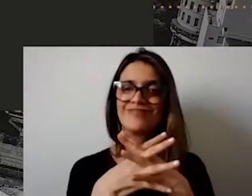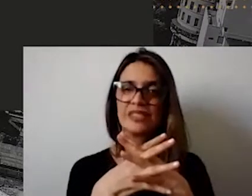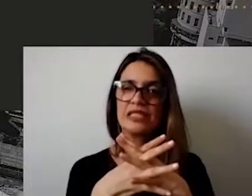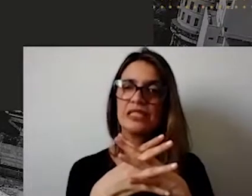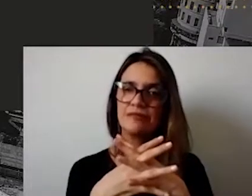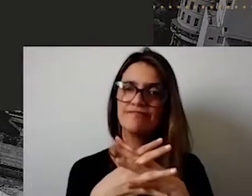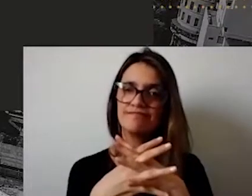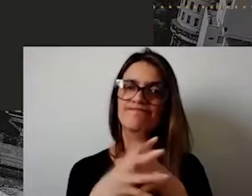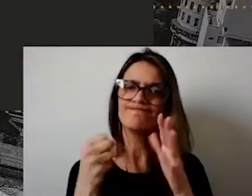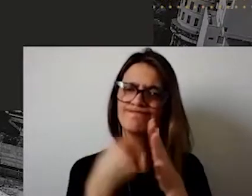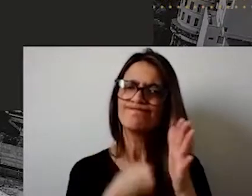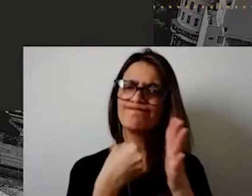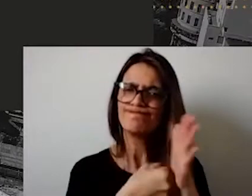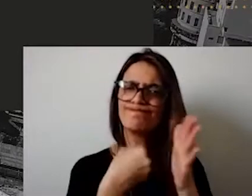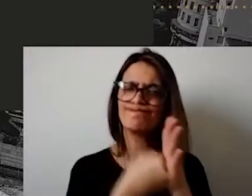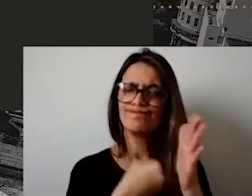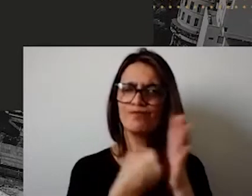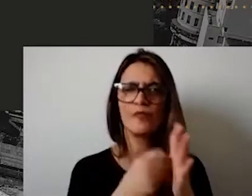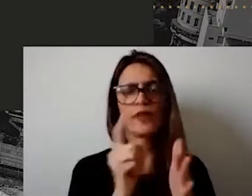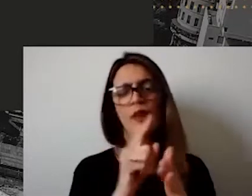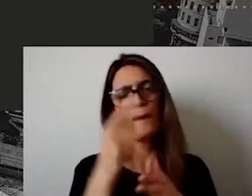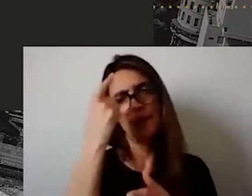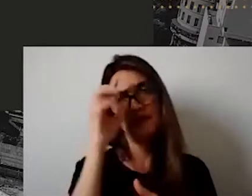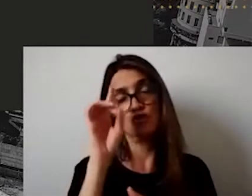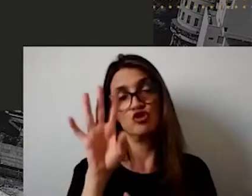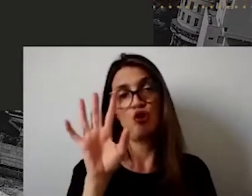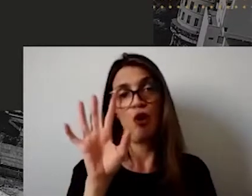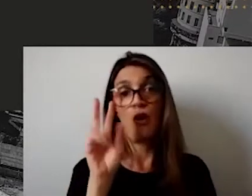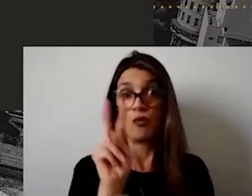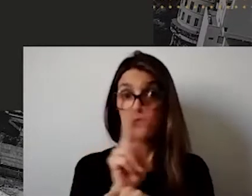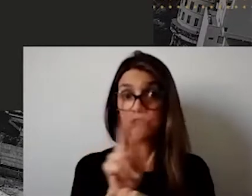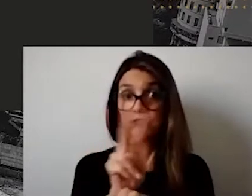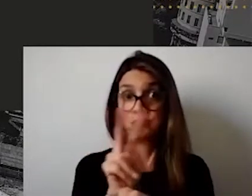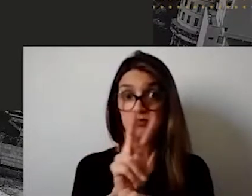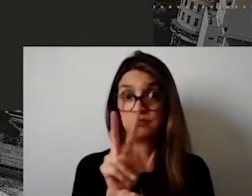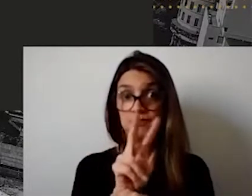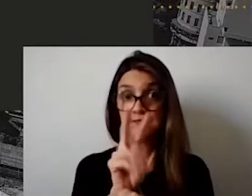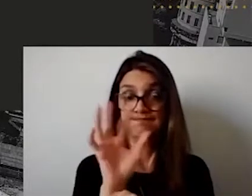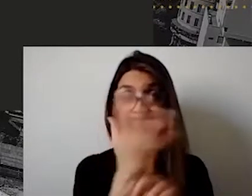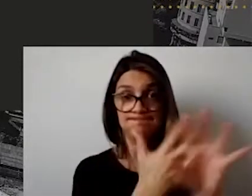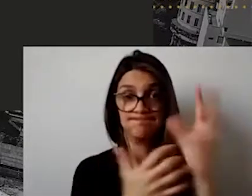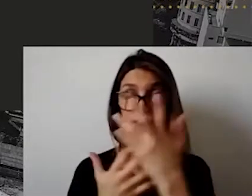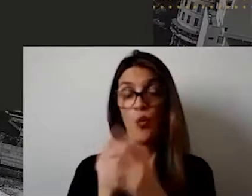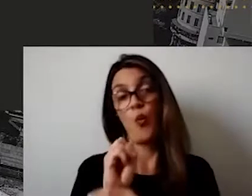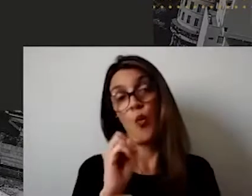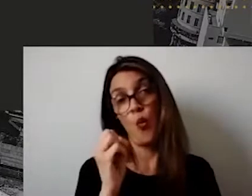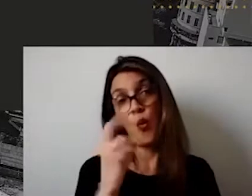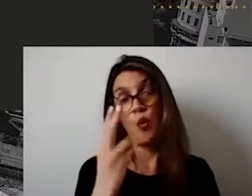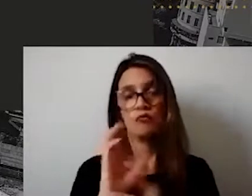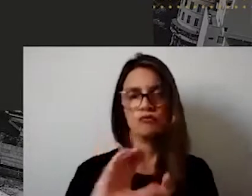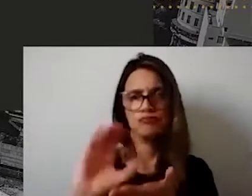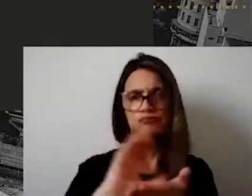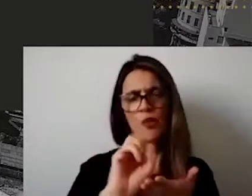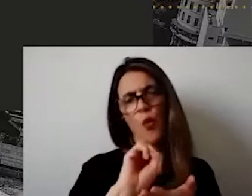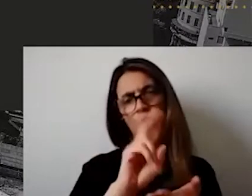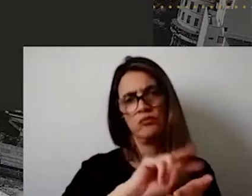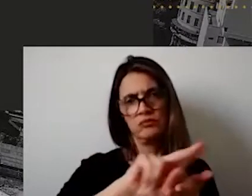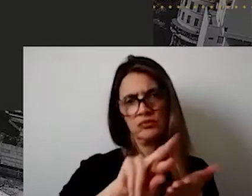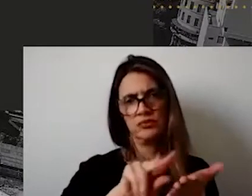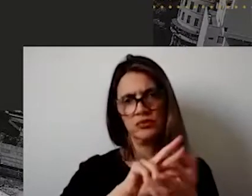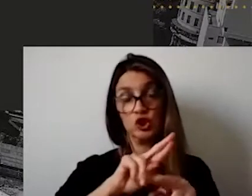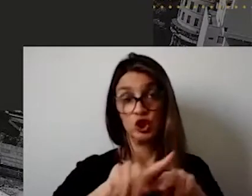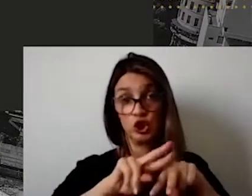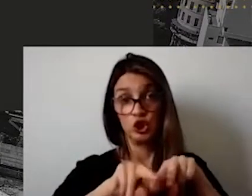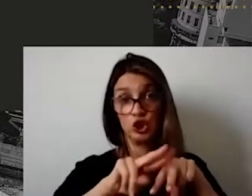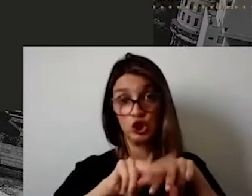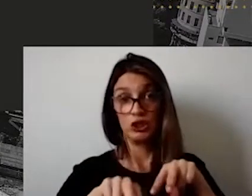só pensar em conservação ambiental, ou só em geração de renda, ou só gênero, etc. Então, acho que